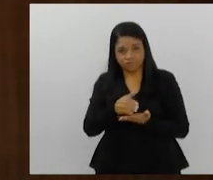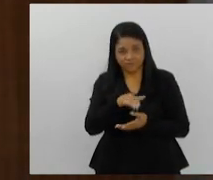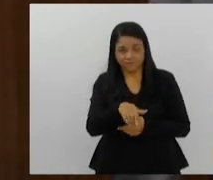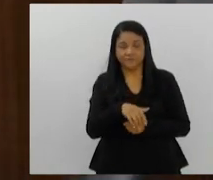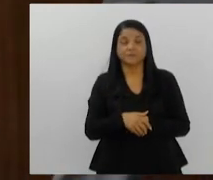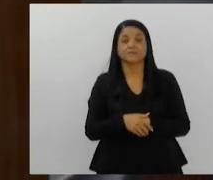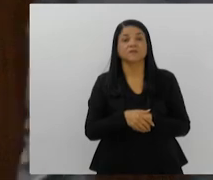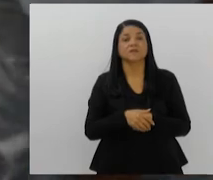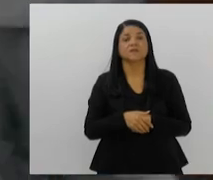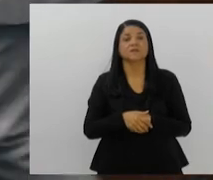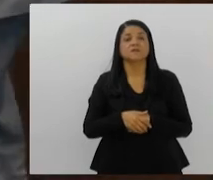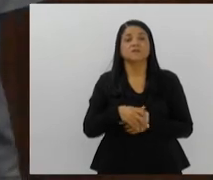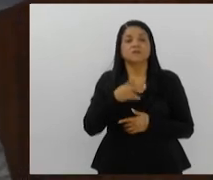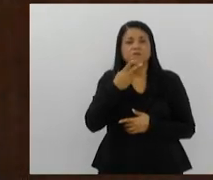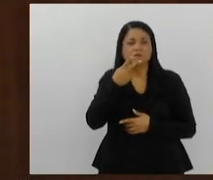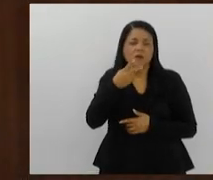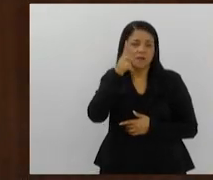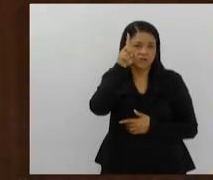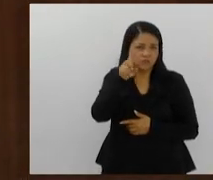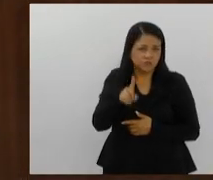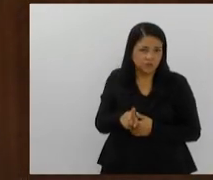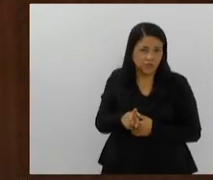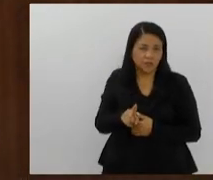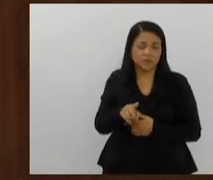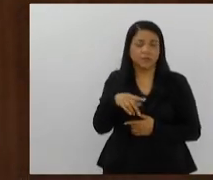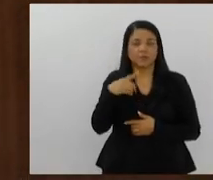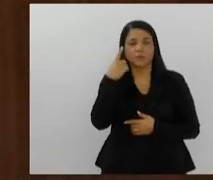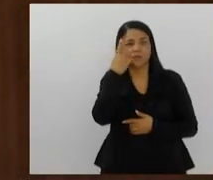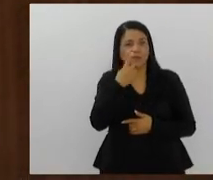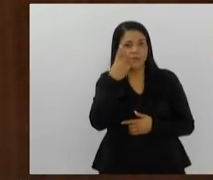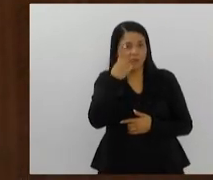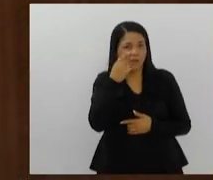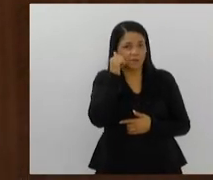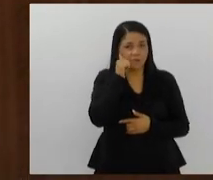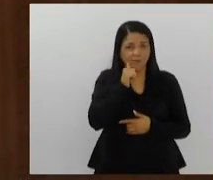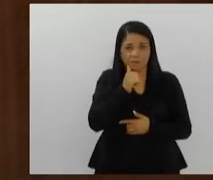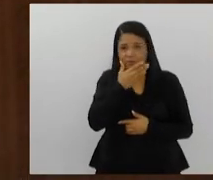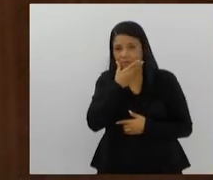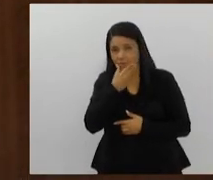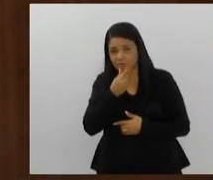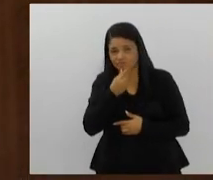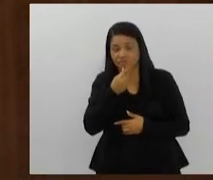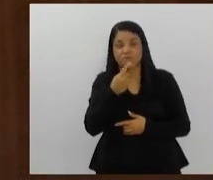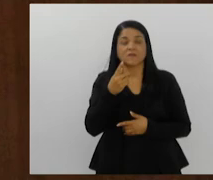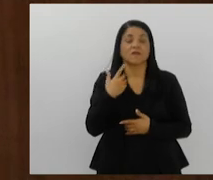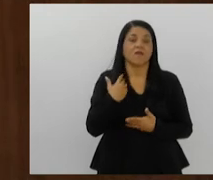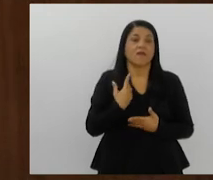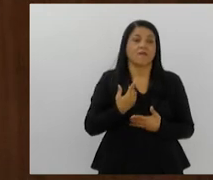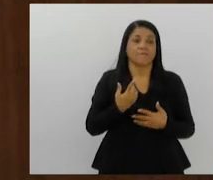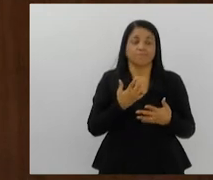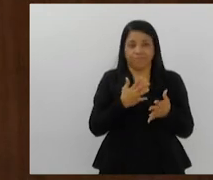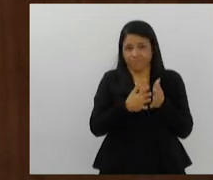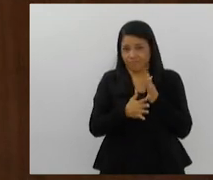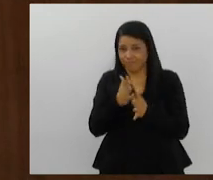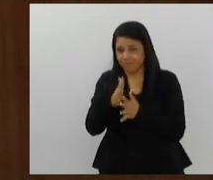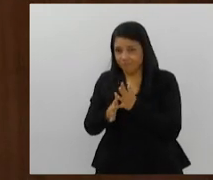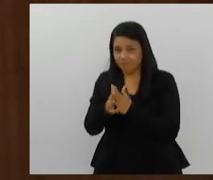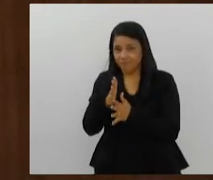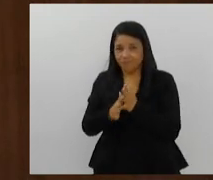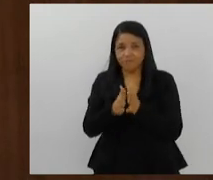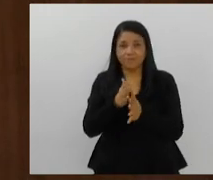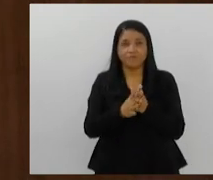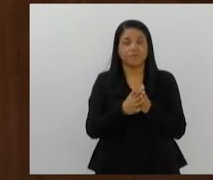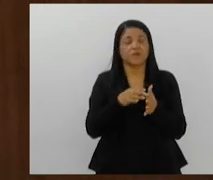falar de direitos, para nós, deputados e deputadas, é uma matéria complicada, em que, pese